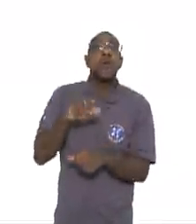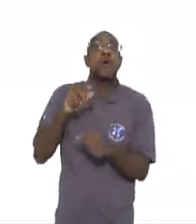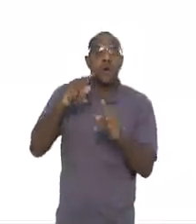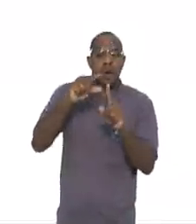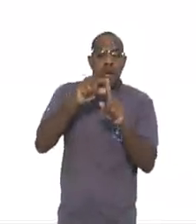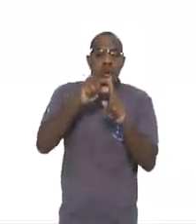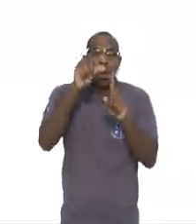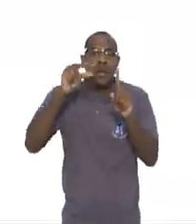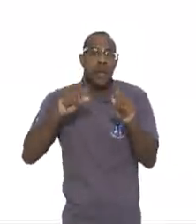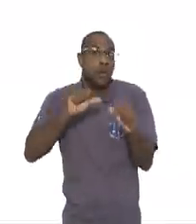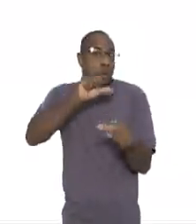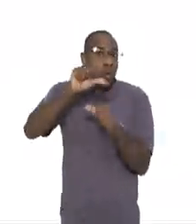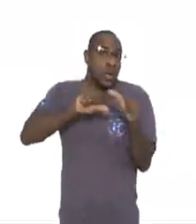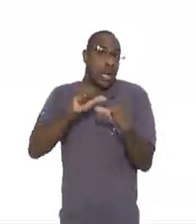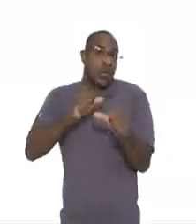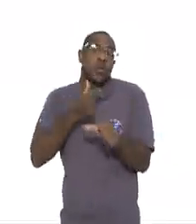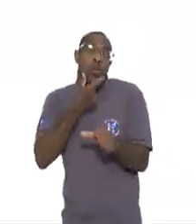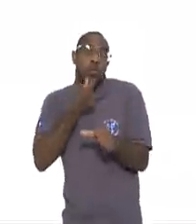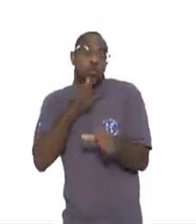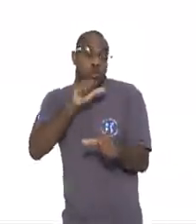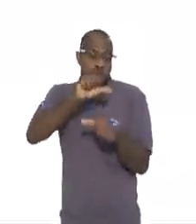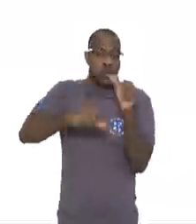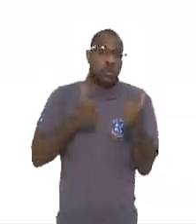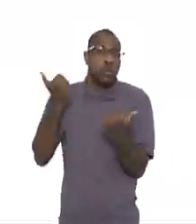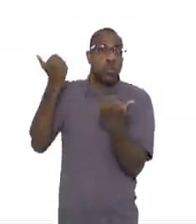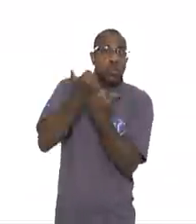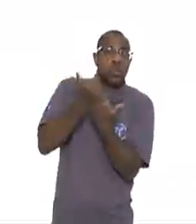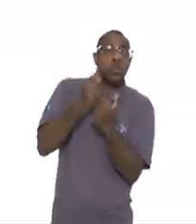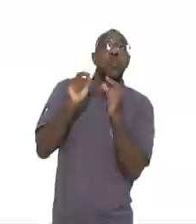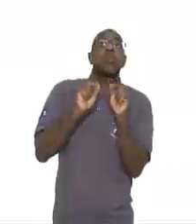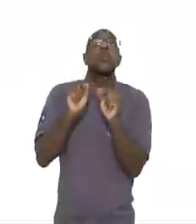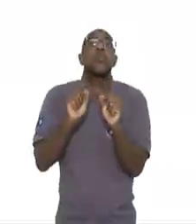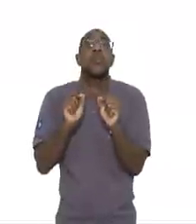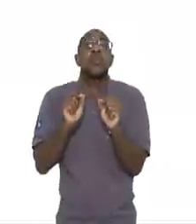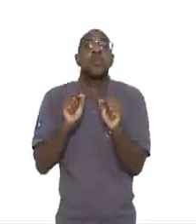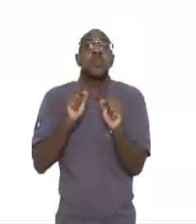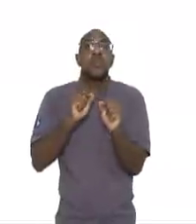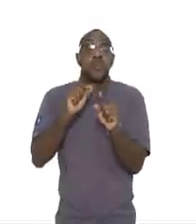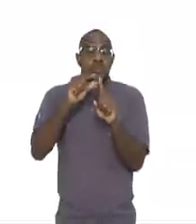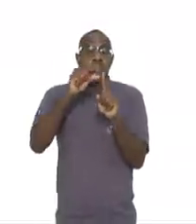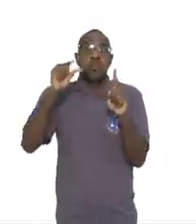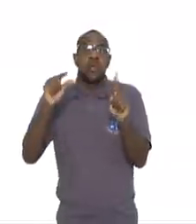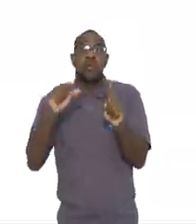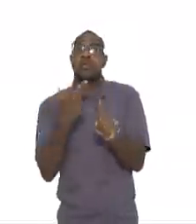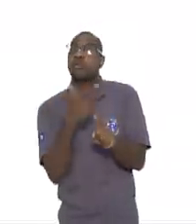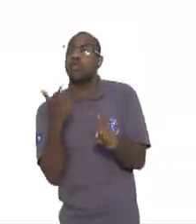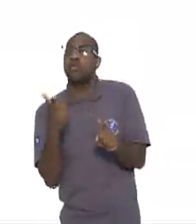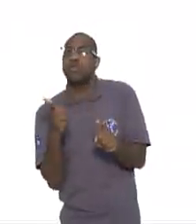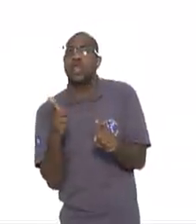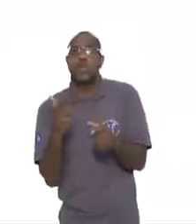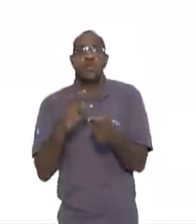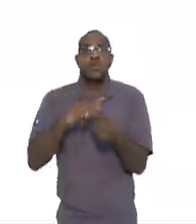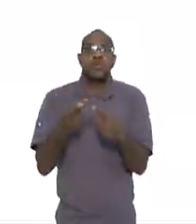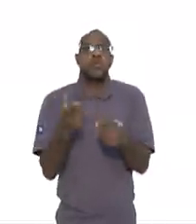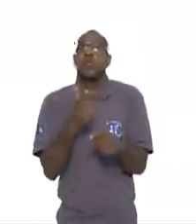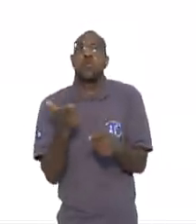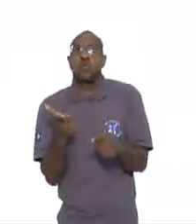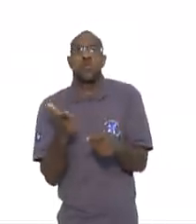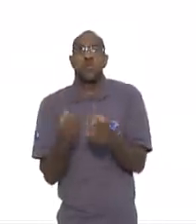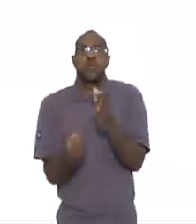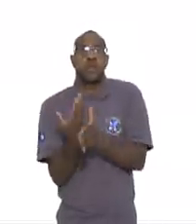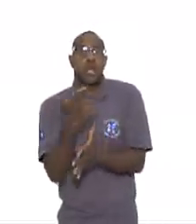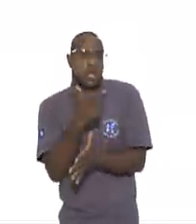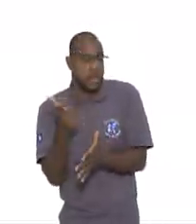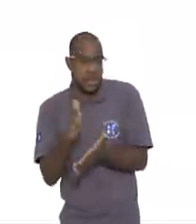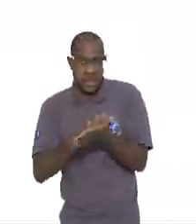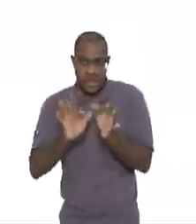por genes humanos, com a função de substituir no paciente aquele gene que não funciona e, dessa forma, fazer com que a enzima